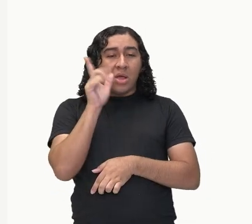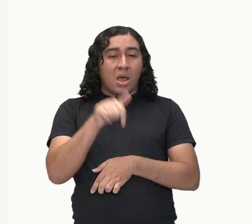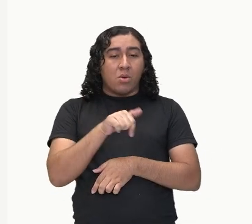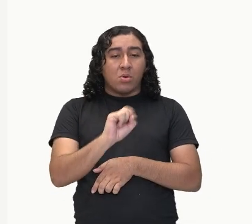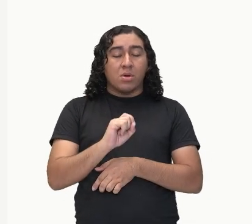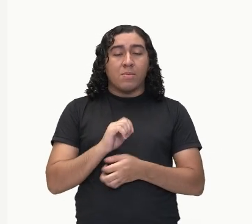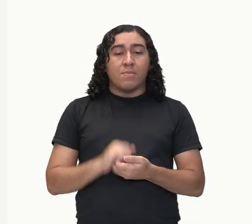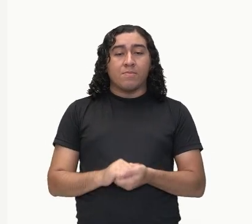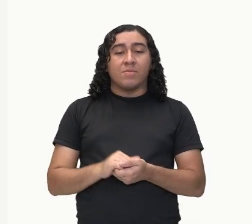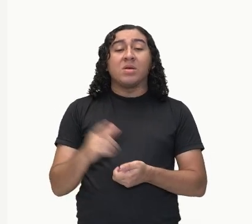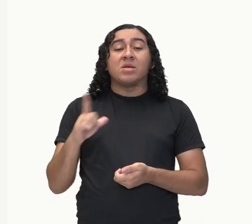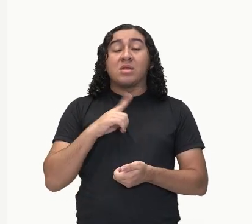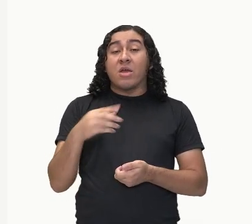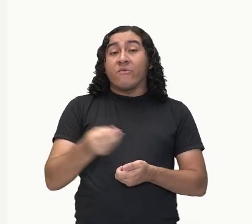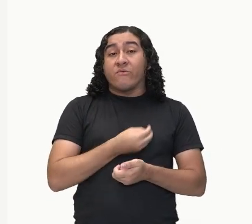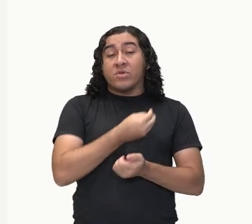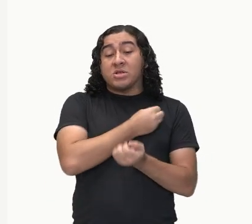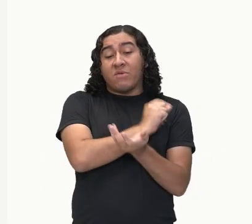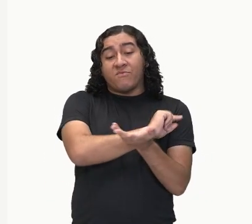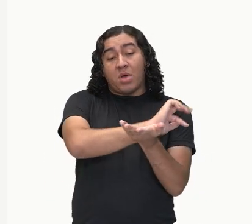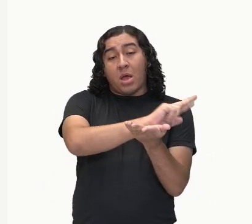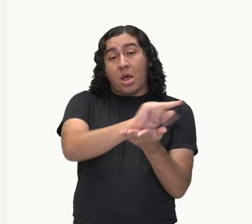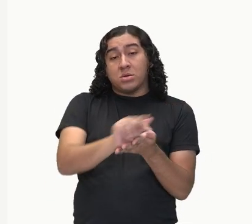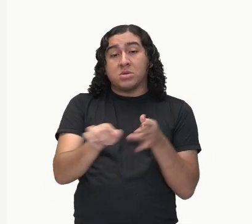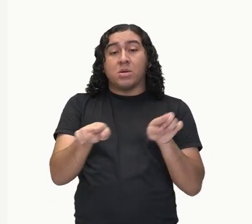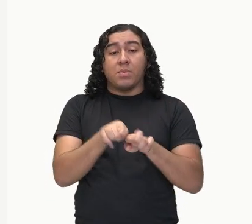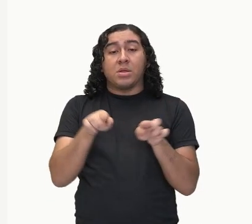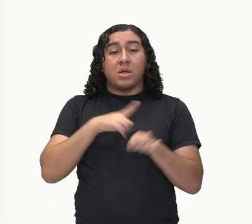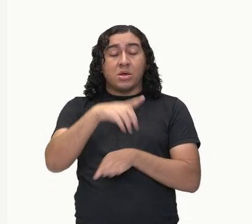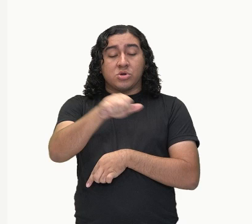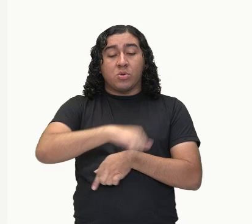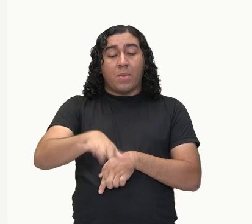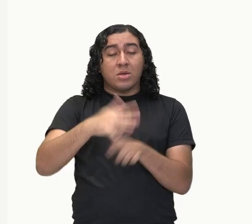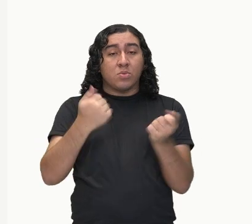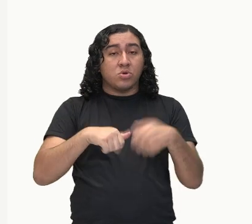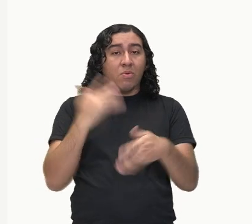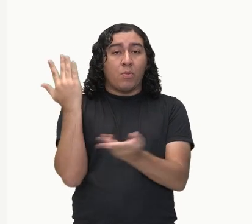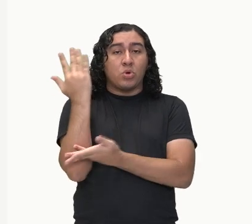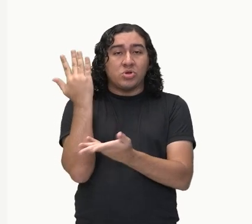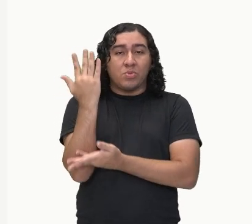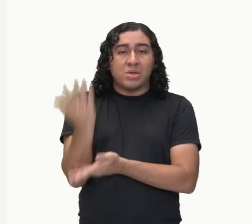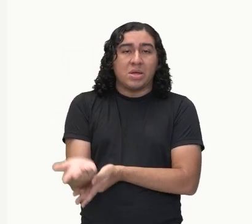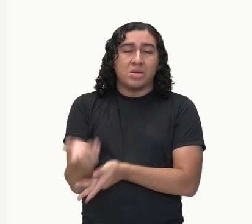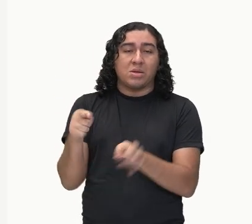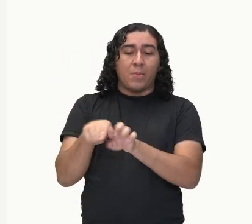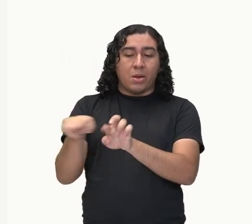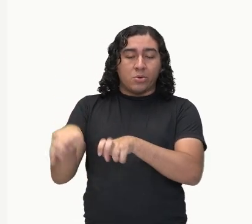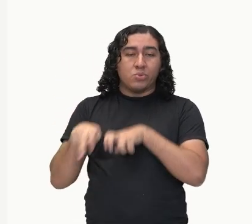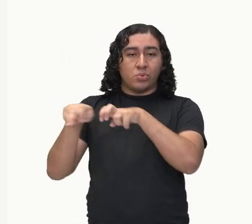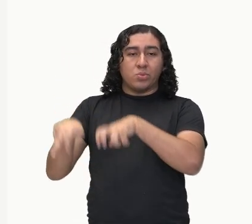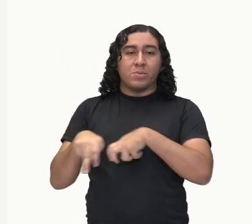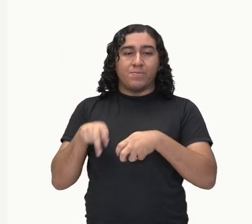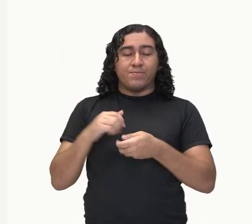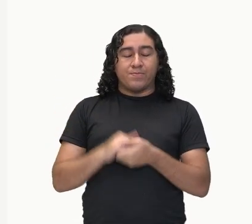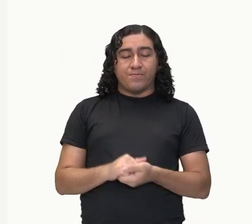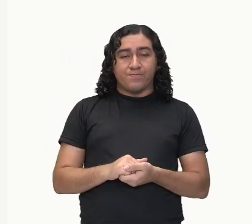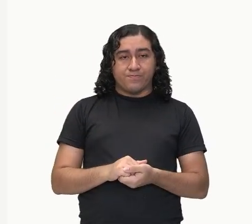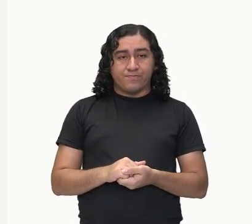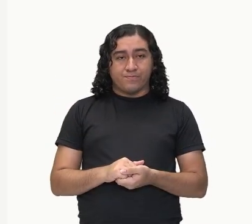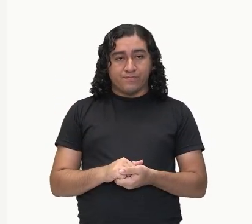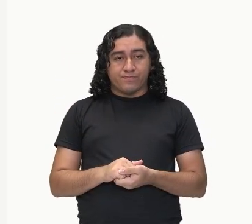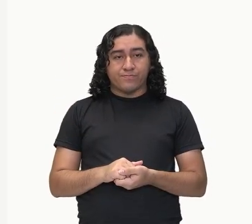em biodiversidade e abriga importantes áreas de produção de madeira e agricultura. Em